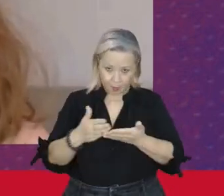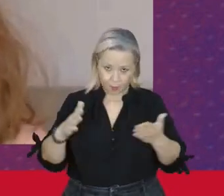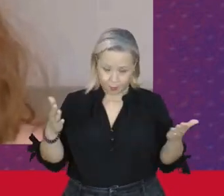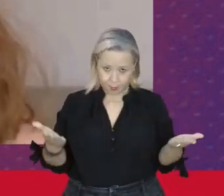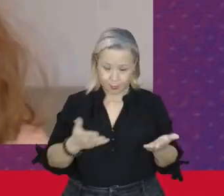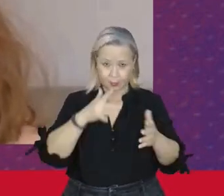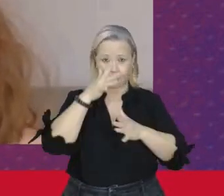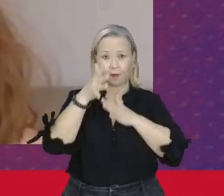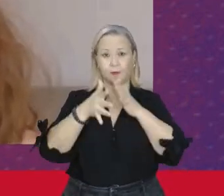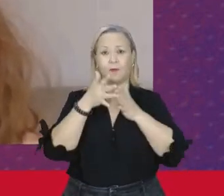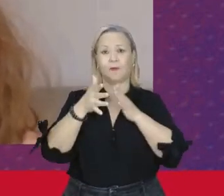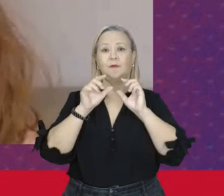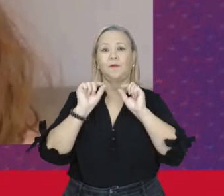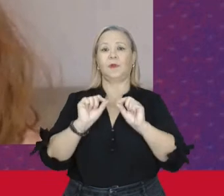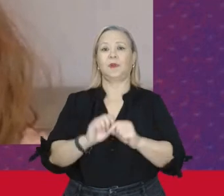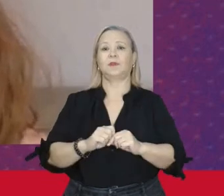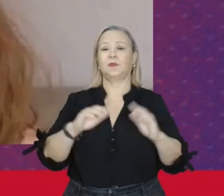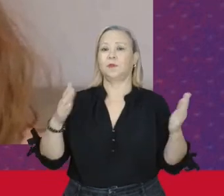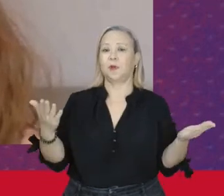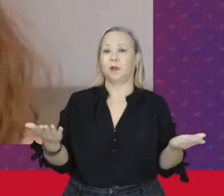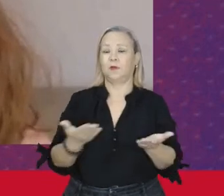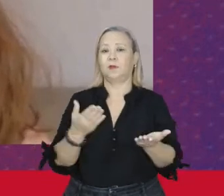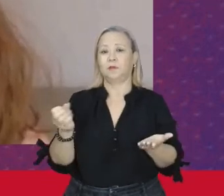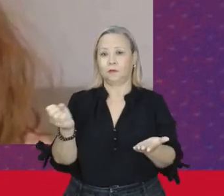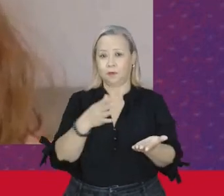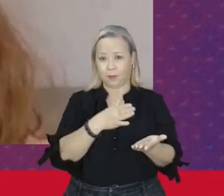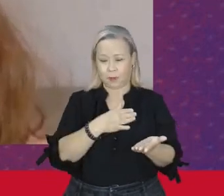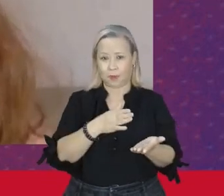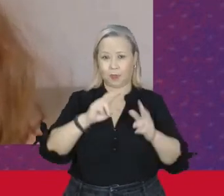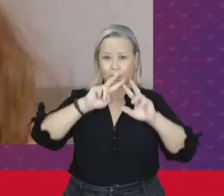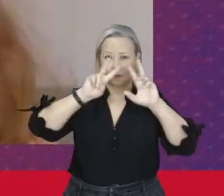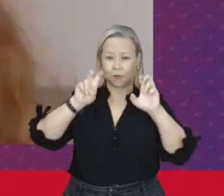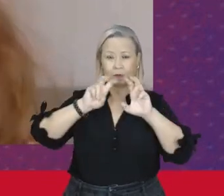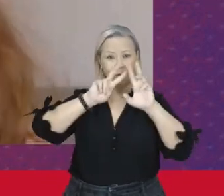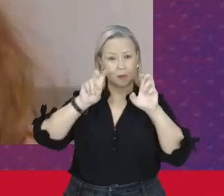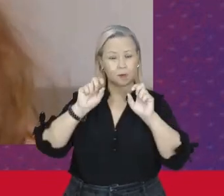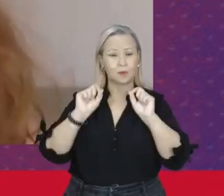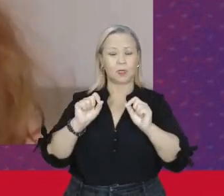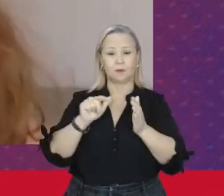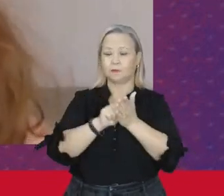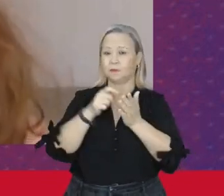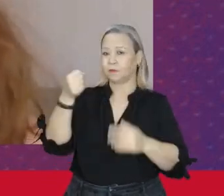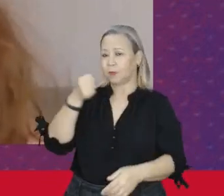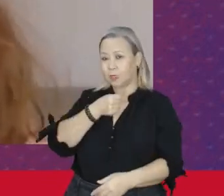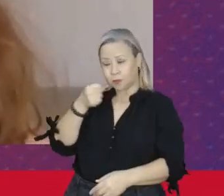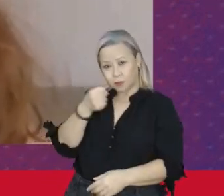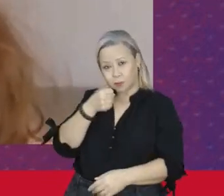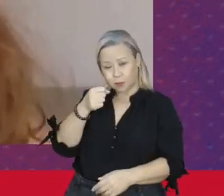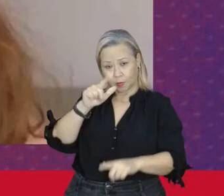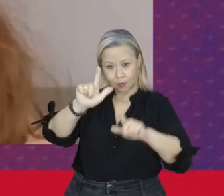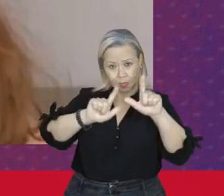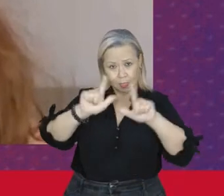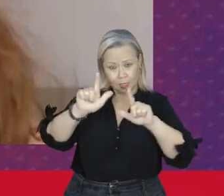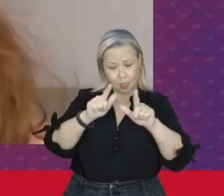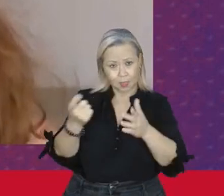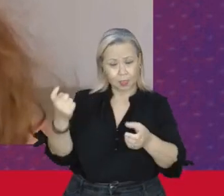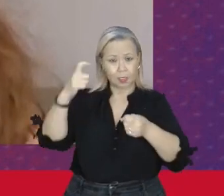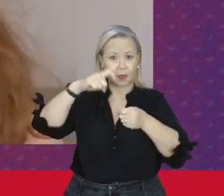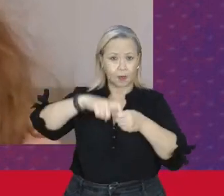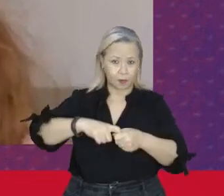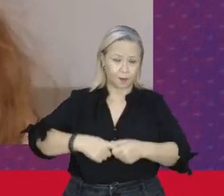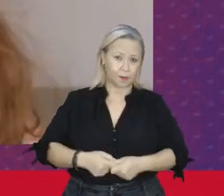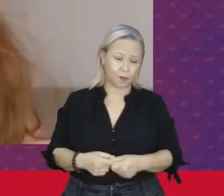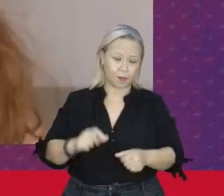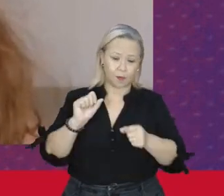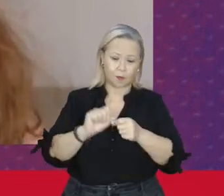né, falando um pouquinho sobre a atualidade do tema, né, que é um tema que está aí nos jornais e que está, de fato, voltou, né,